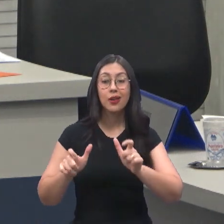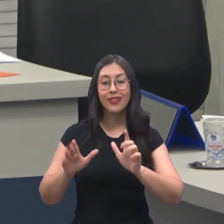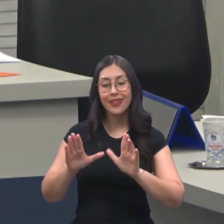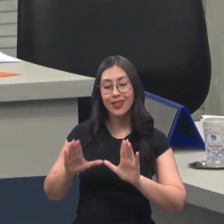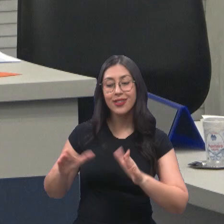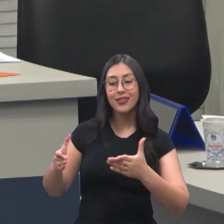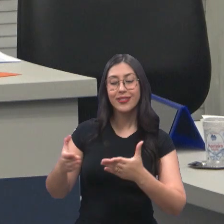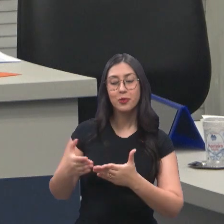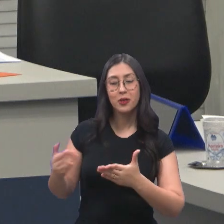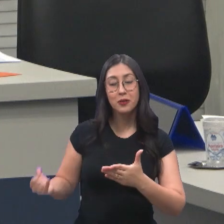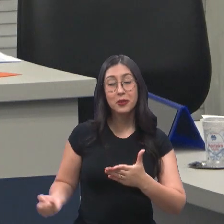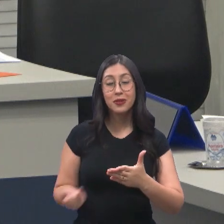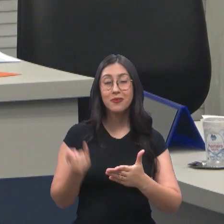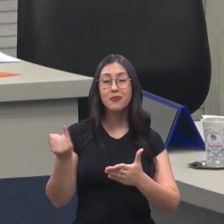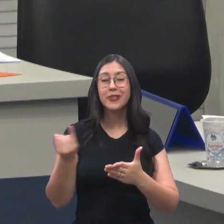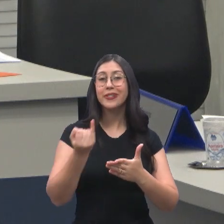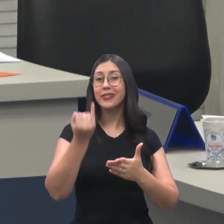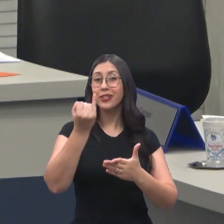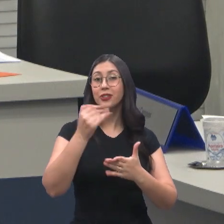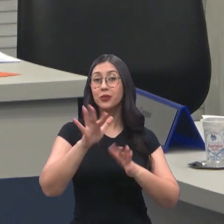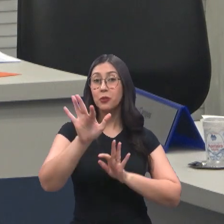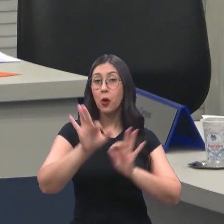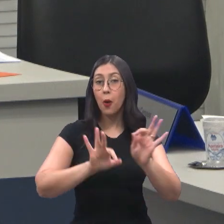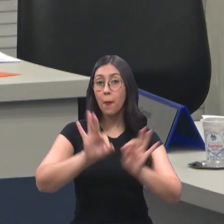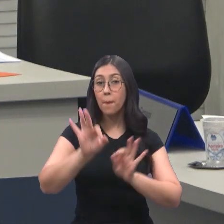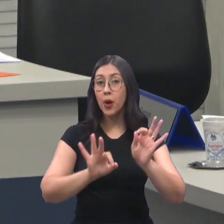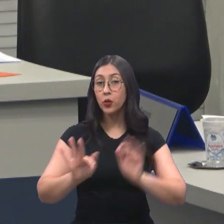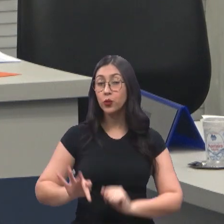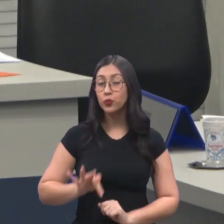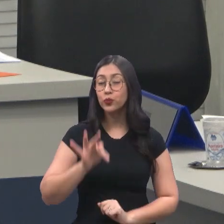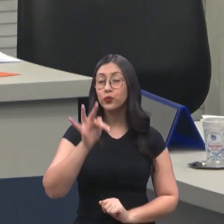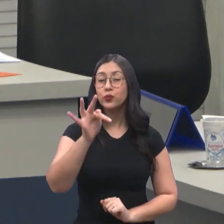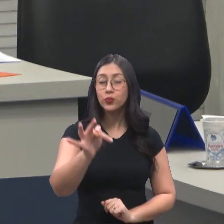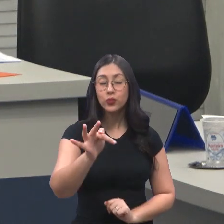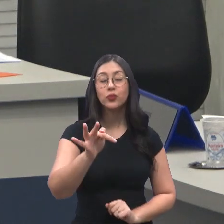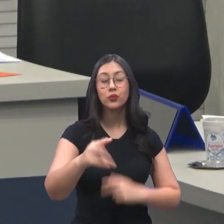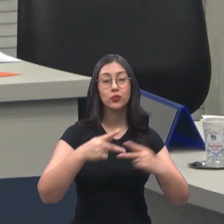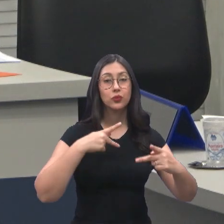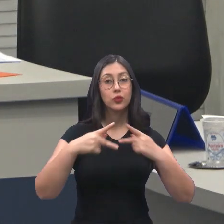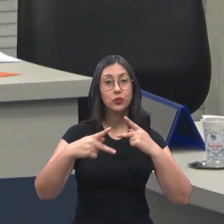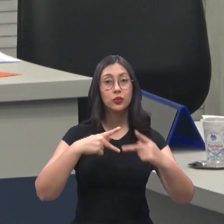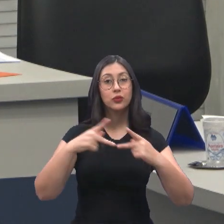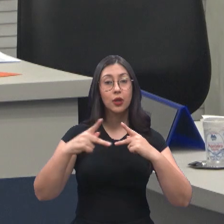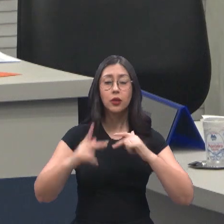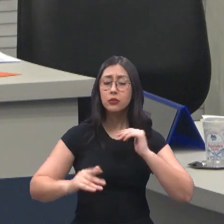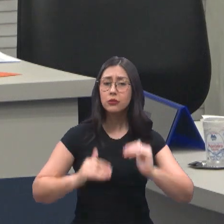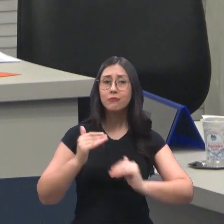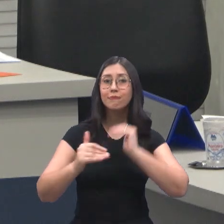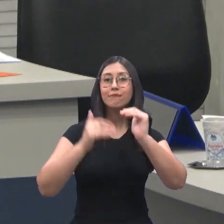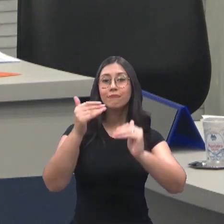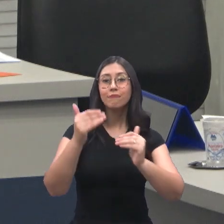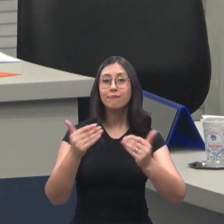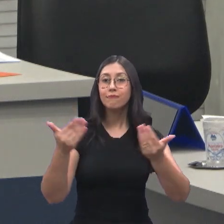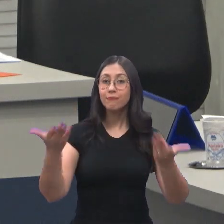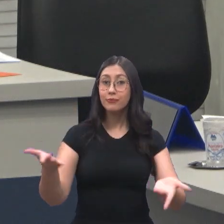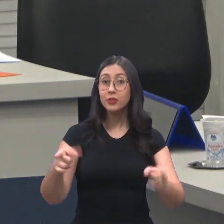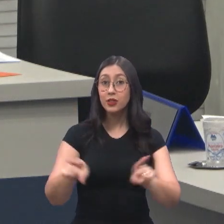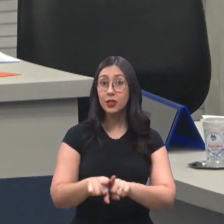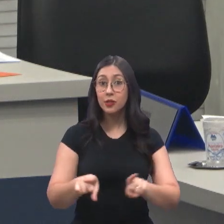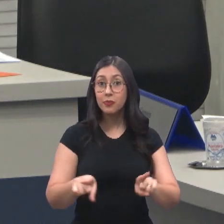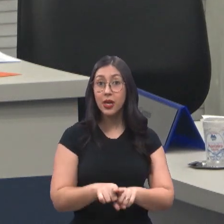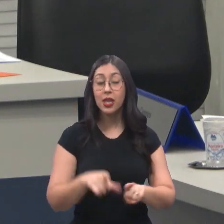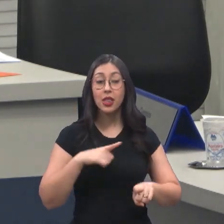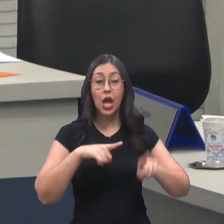na construção futura para São José dos Campos, e pensar em cada vez melhor, né? Está aí o próprio terreno da Vaquinha,